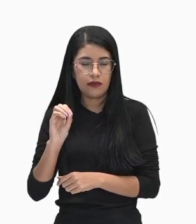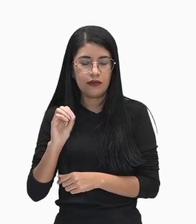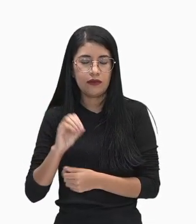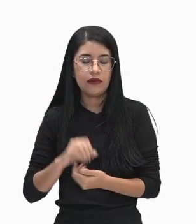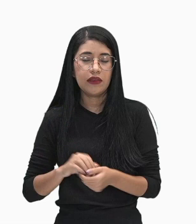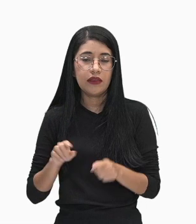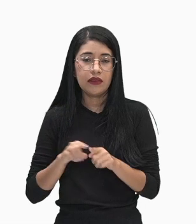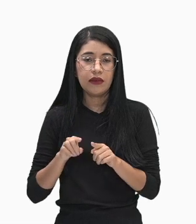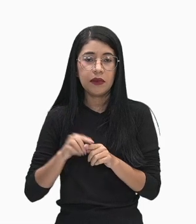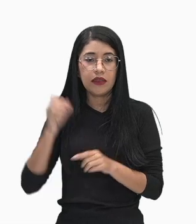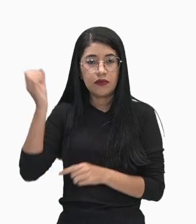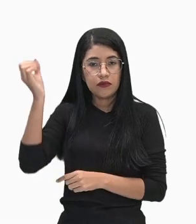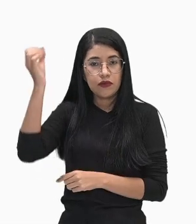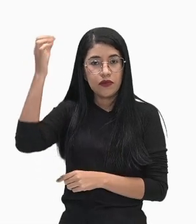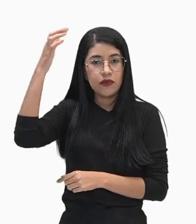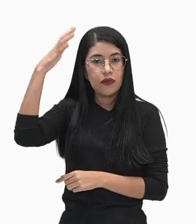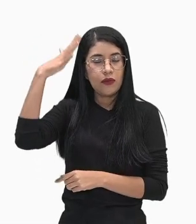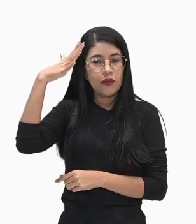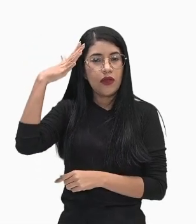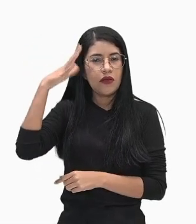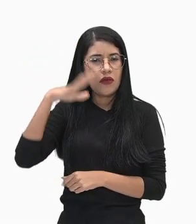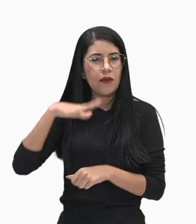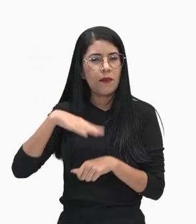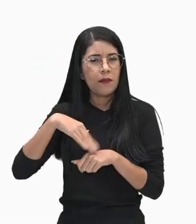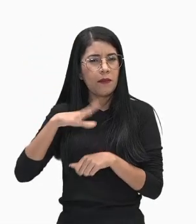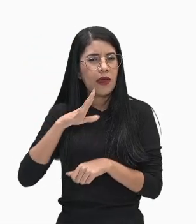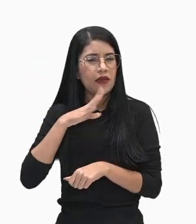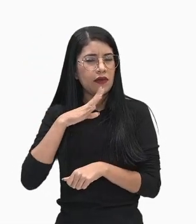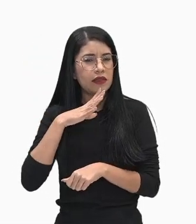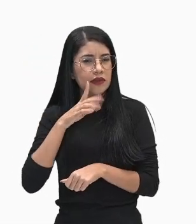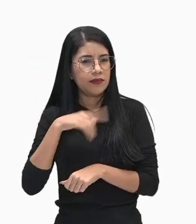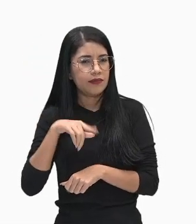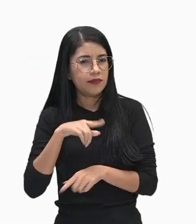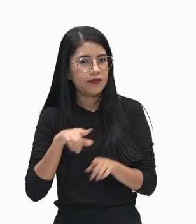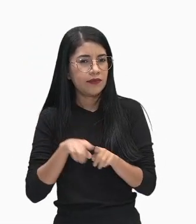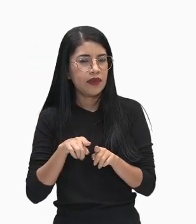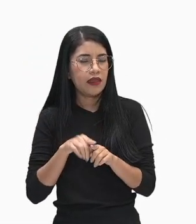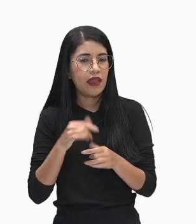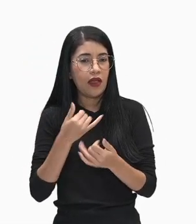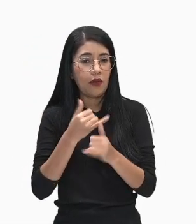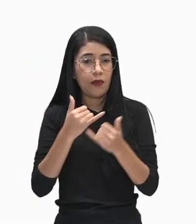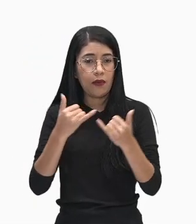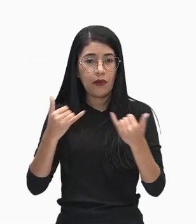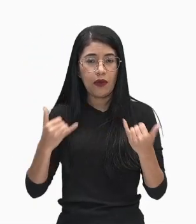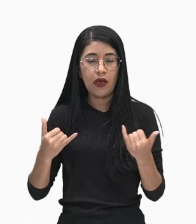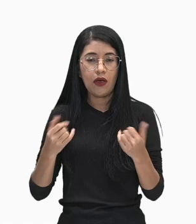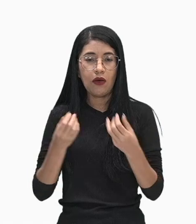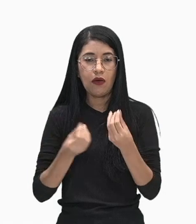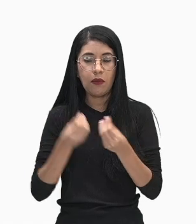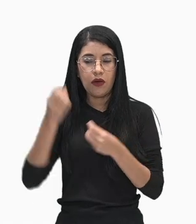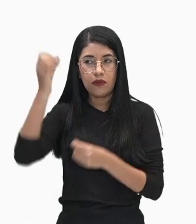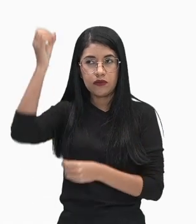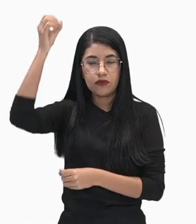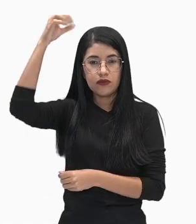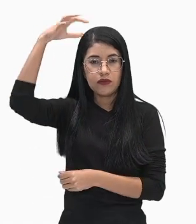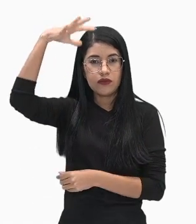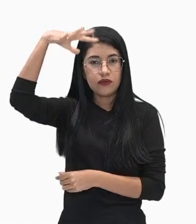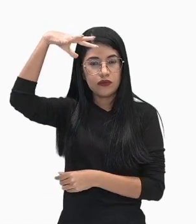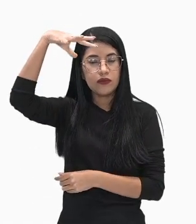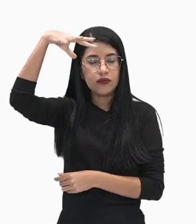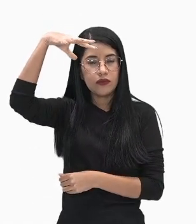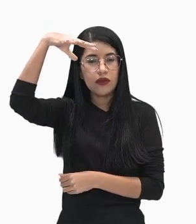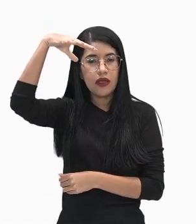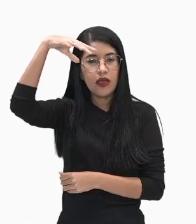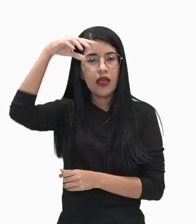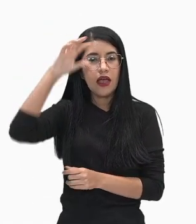o efeito luminoso, que é mais conhecido de vocês, né? Quando a corrente elétrica passa por uma lâmpada, por exemplo, aí a